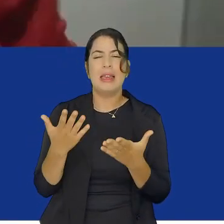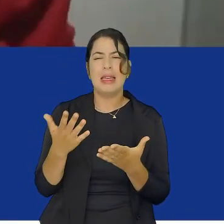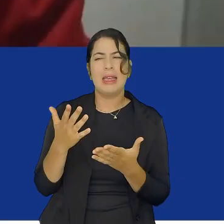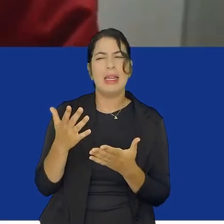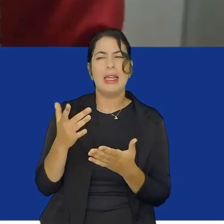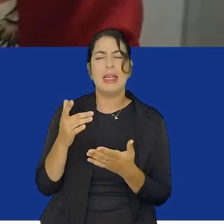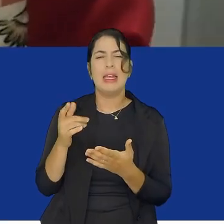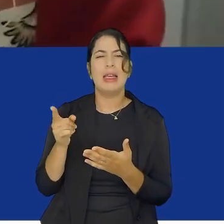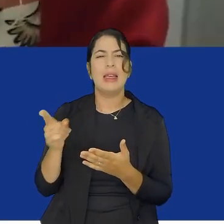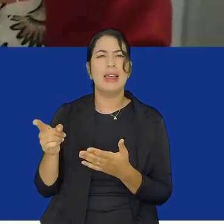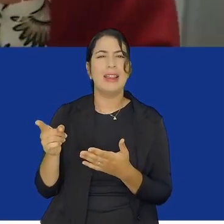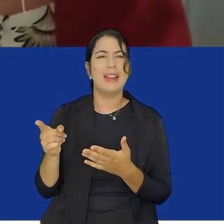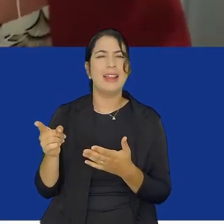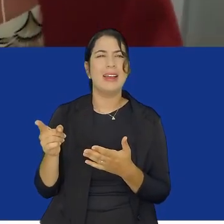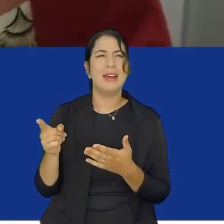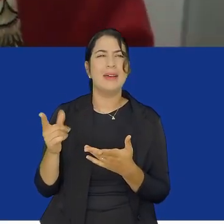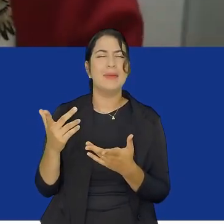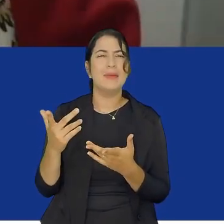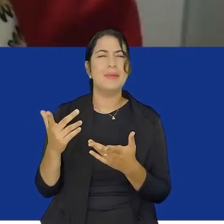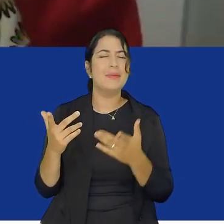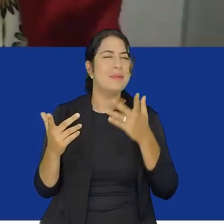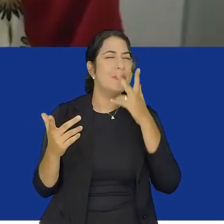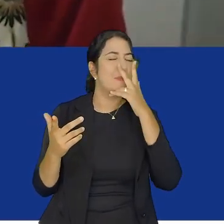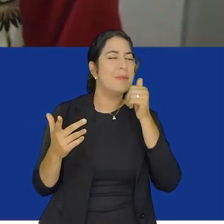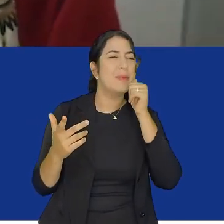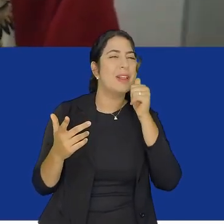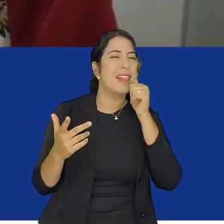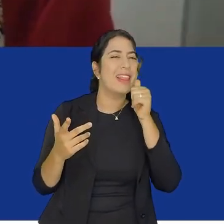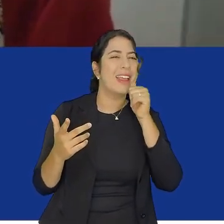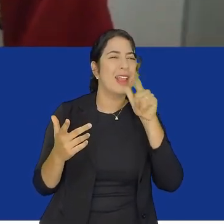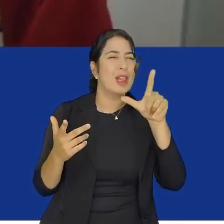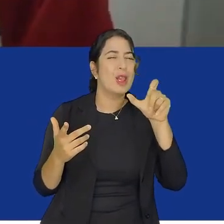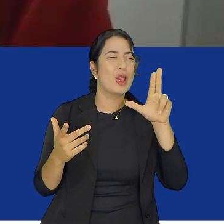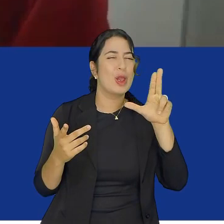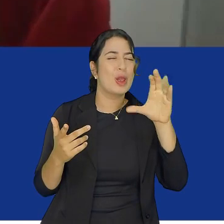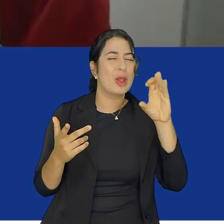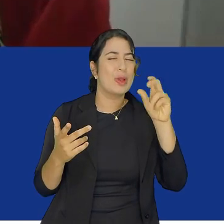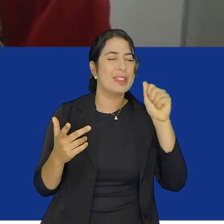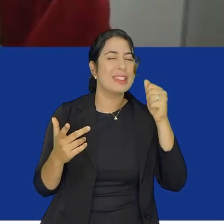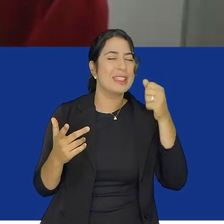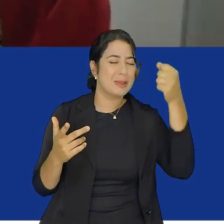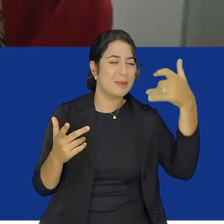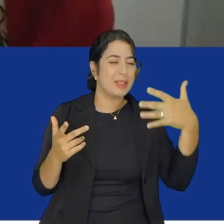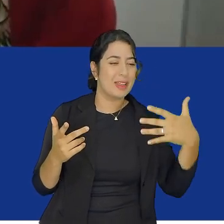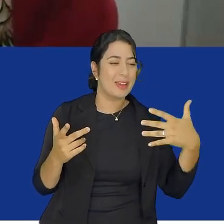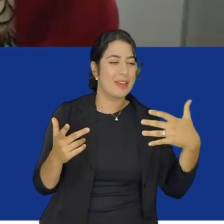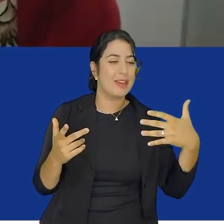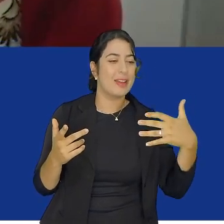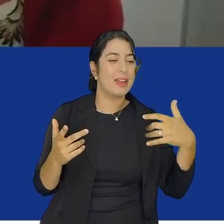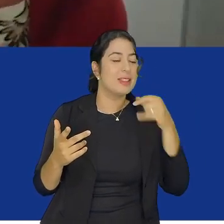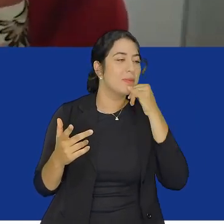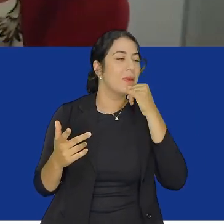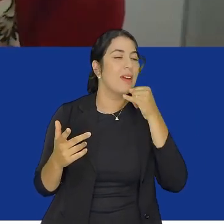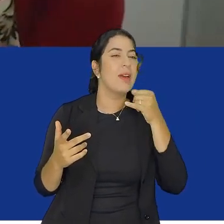como diria a Lucelena Galvão, a gente veio para essa vida, né? Se é que existe um monte de vida, né? Falando assim, eu quero ser